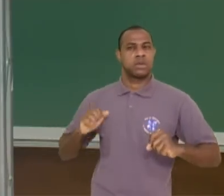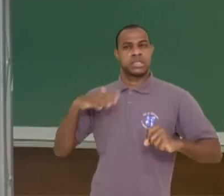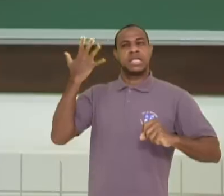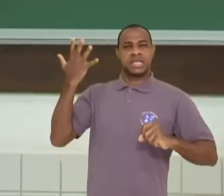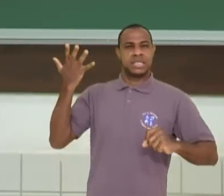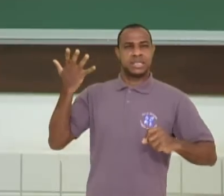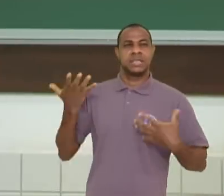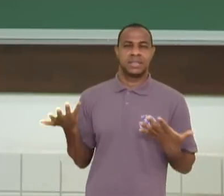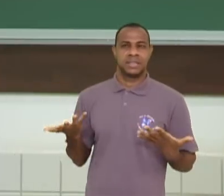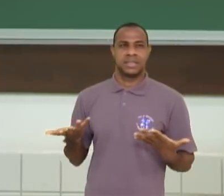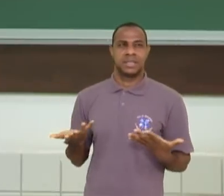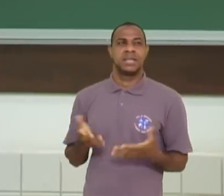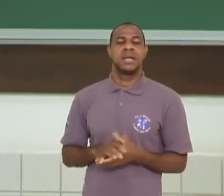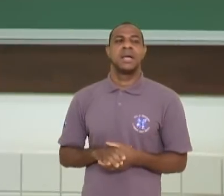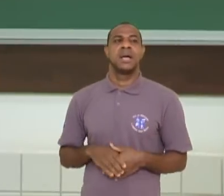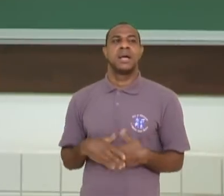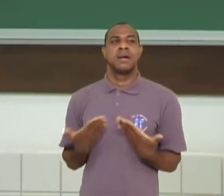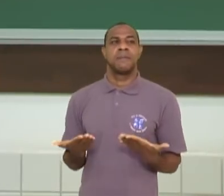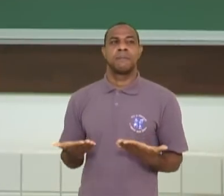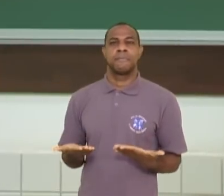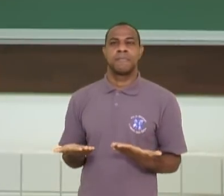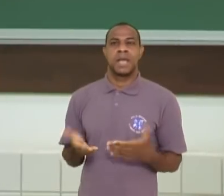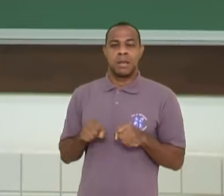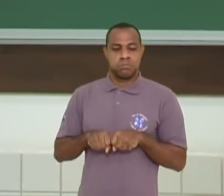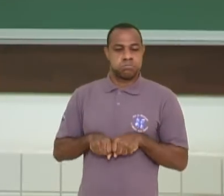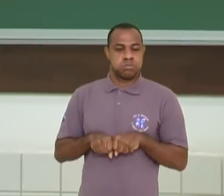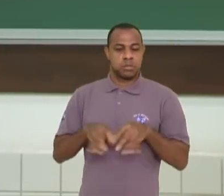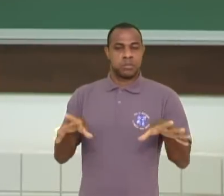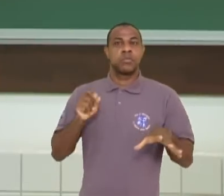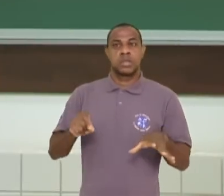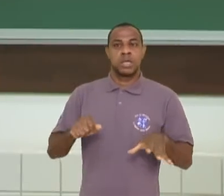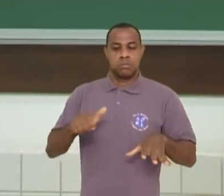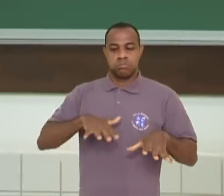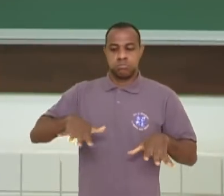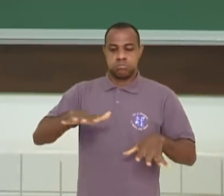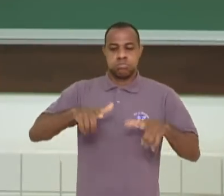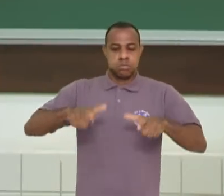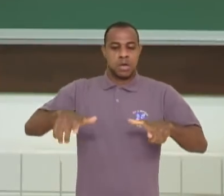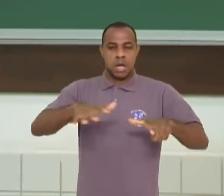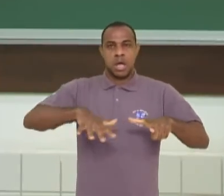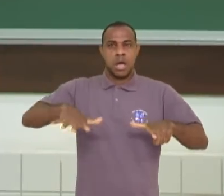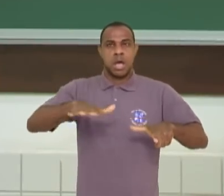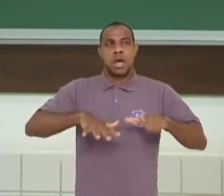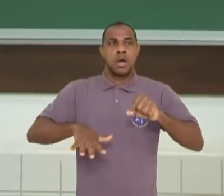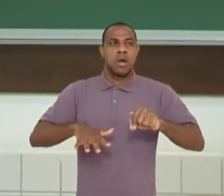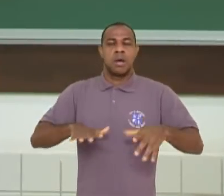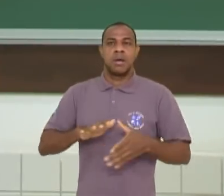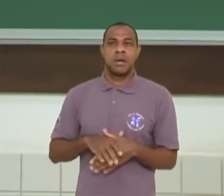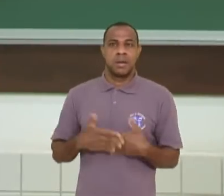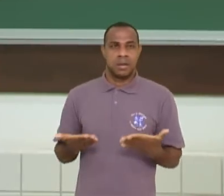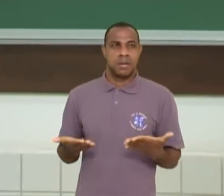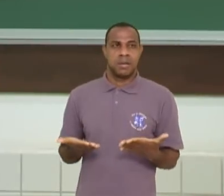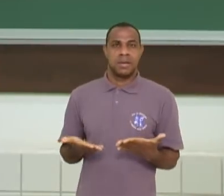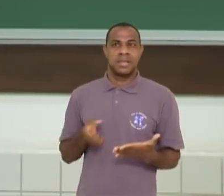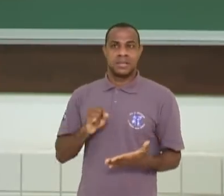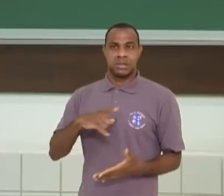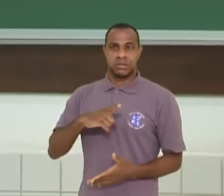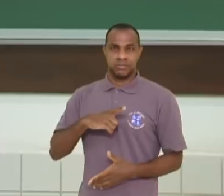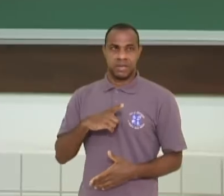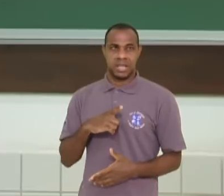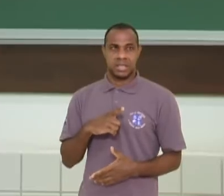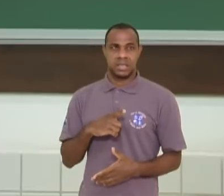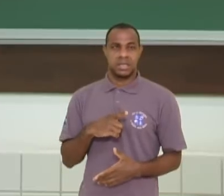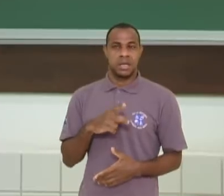civilizações, né? Então, o pessoal, a expandir seus territórios, né? A ideia era expandir território, quanto mais território você tivesse,